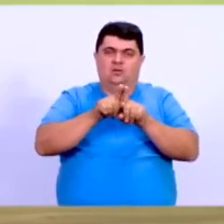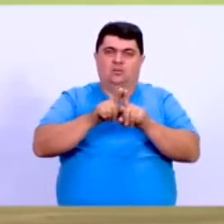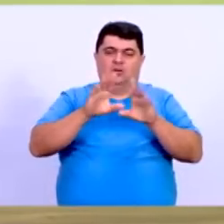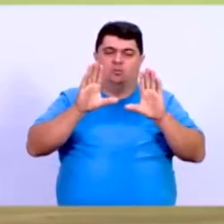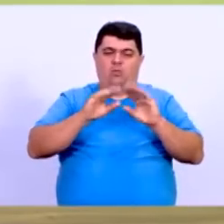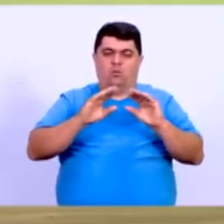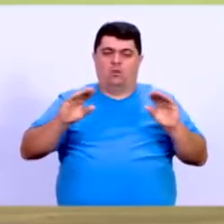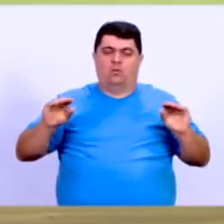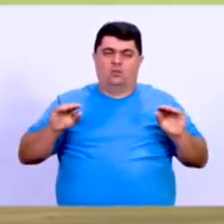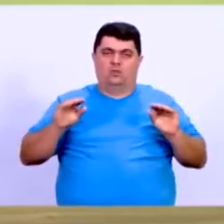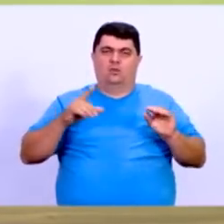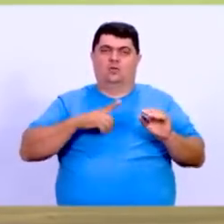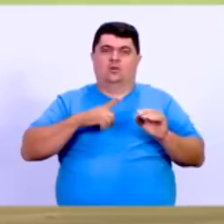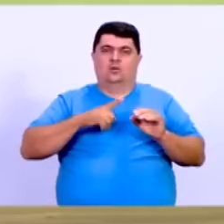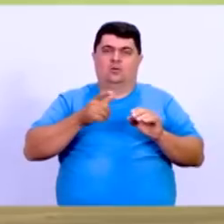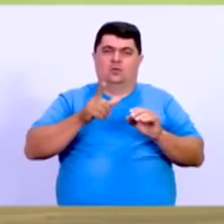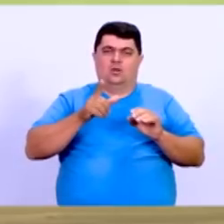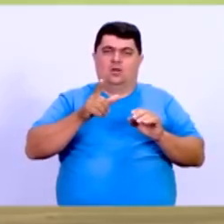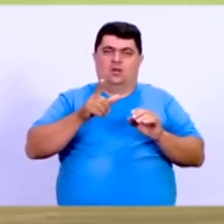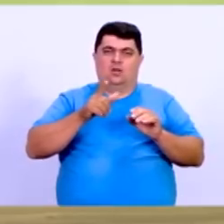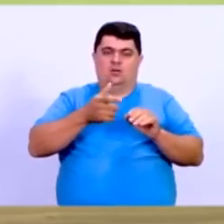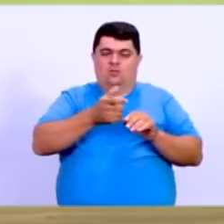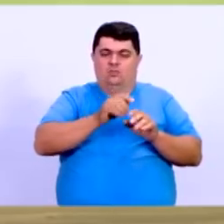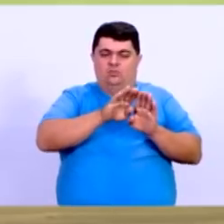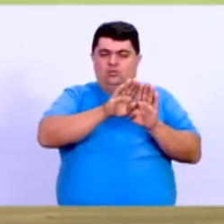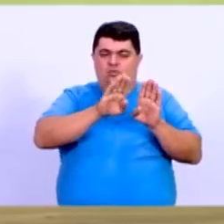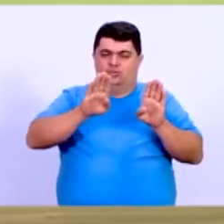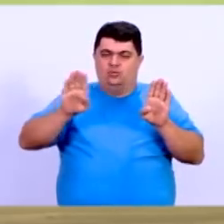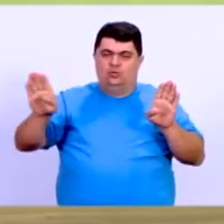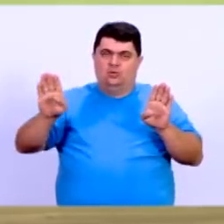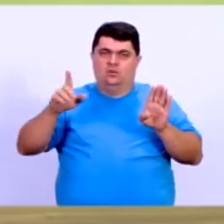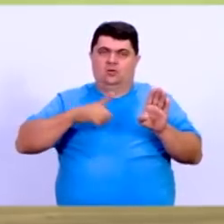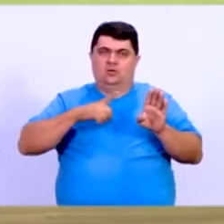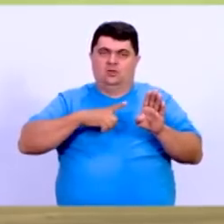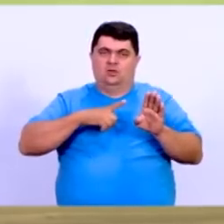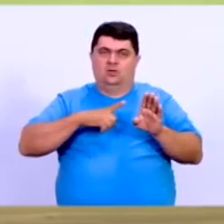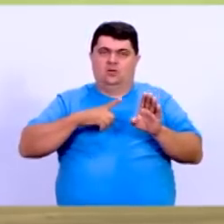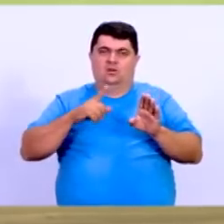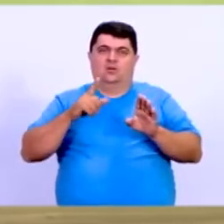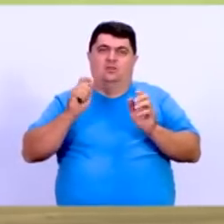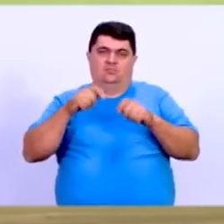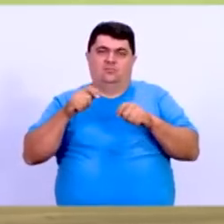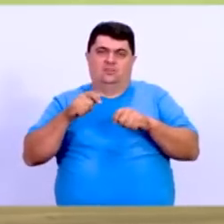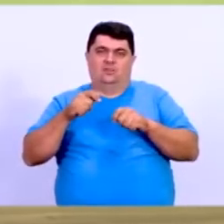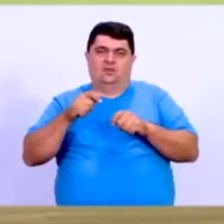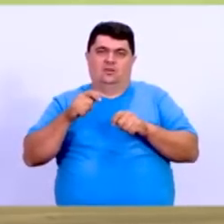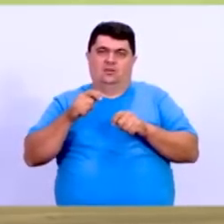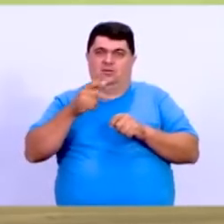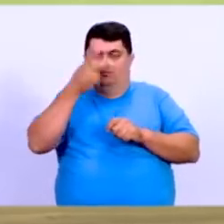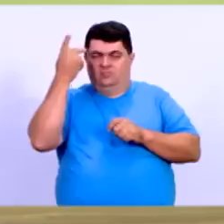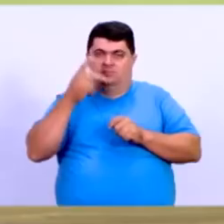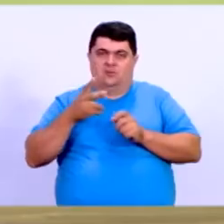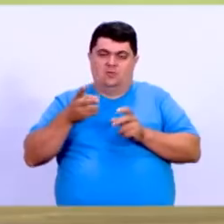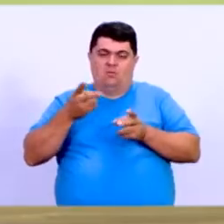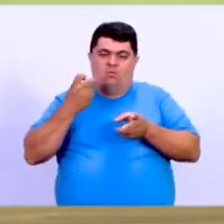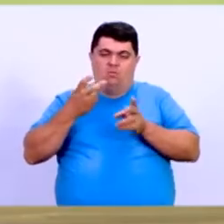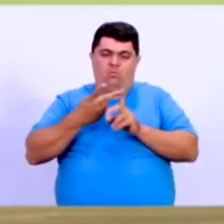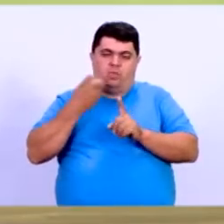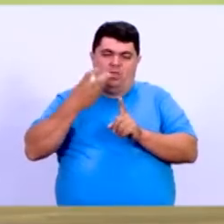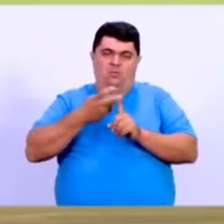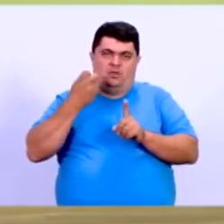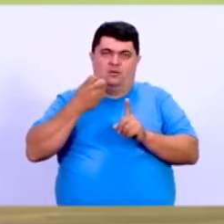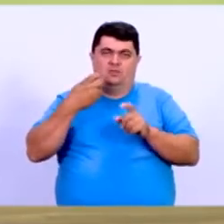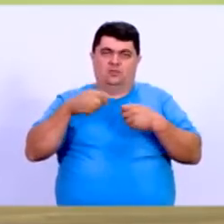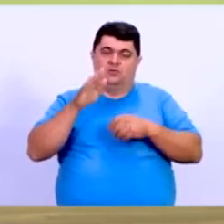equipamentos, porque eu abro meu portão com controle remoto. E esse portão está conectado numa central. Então eu tenho que tomar cuidado,